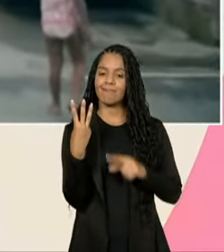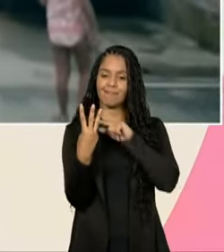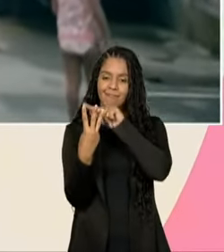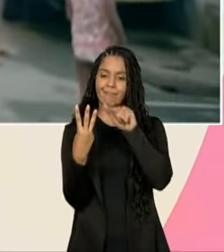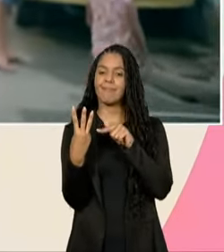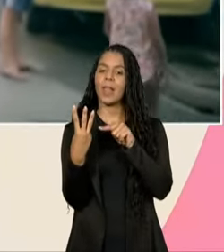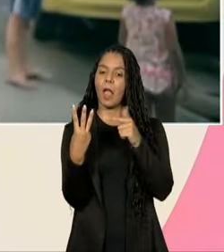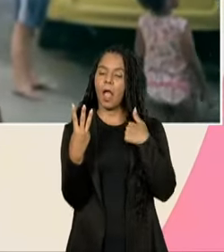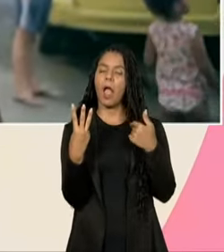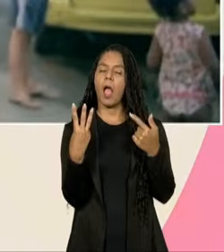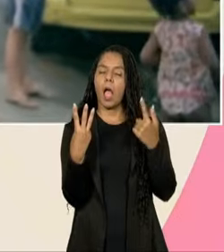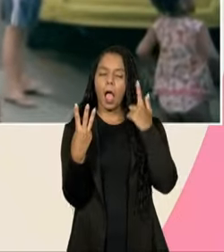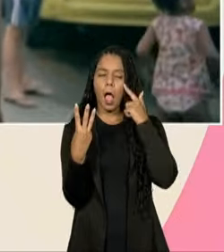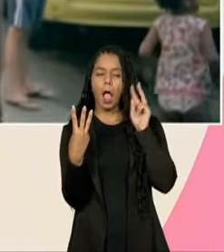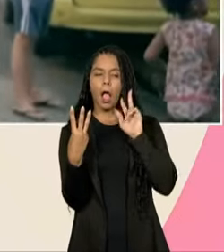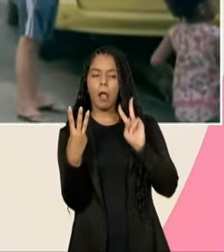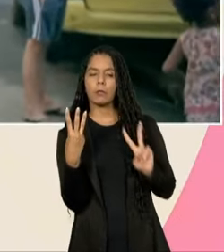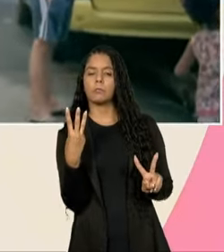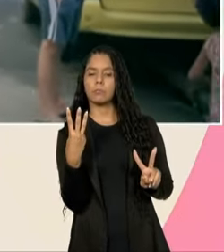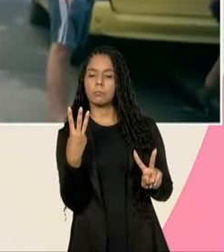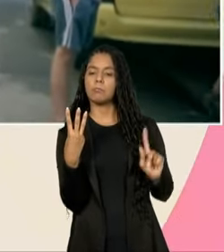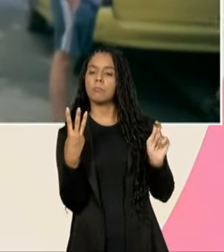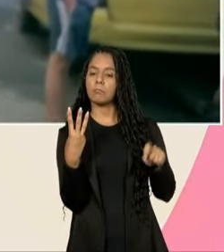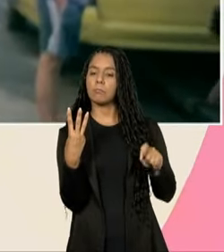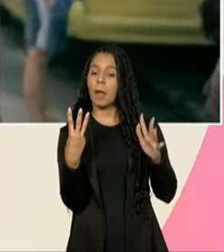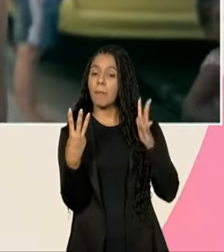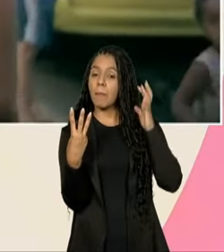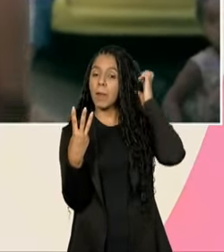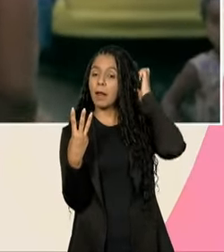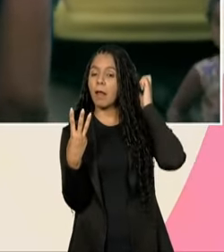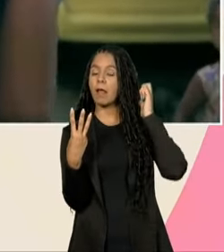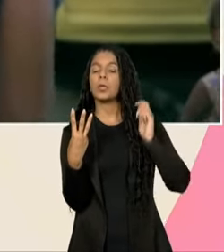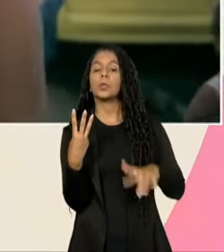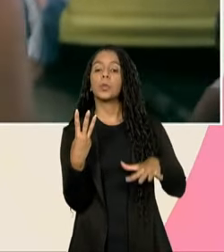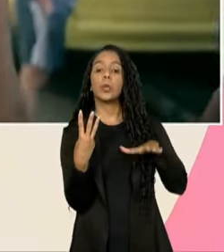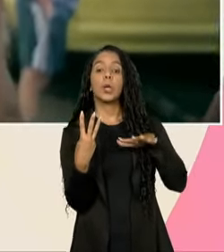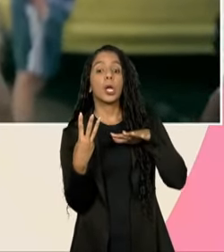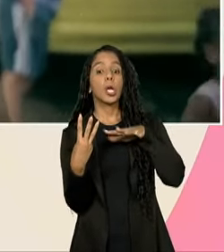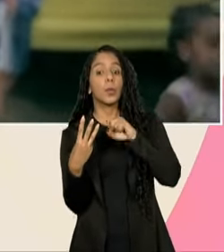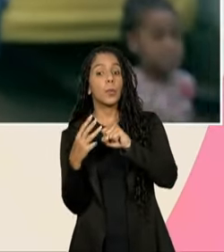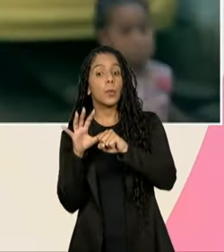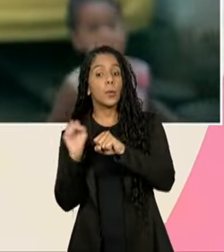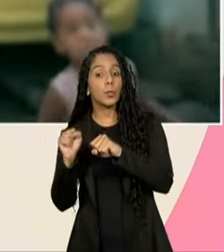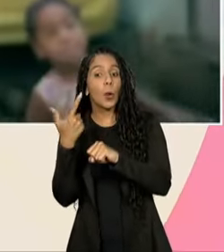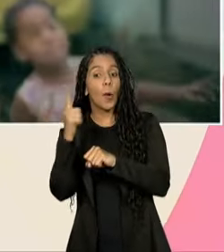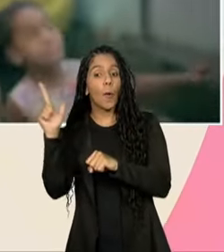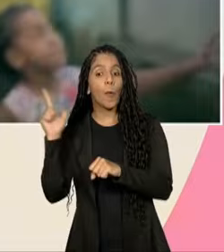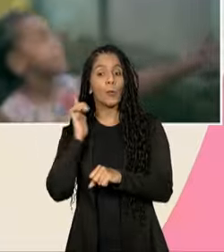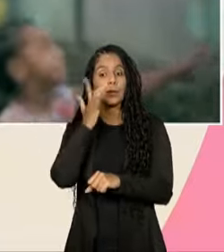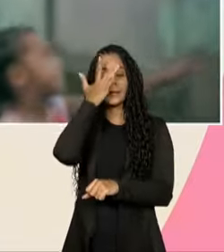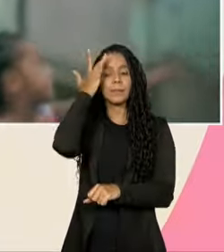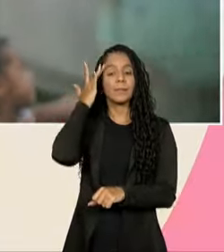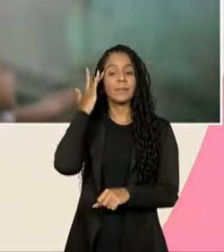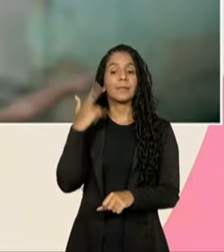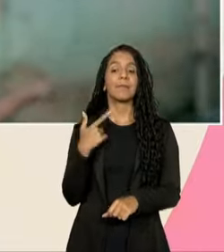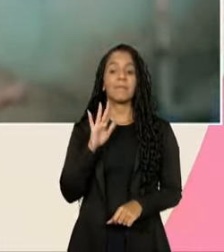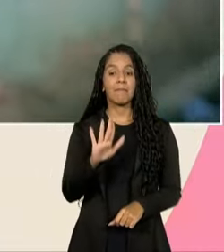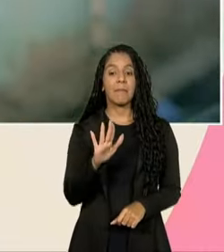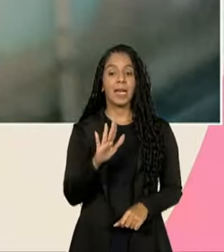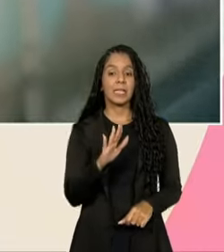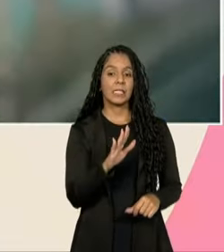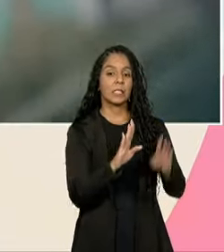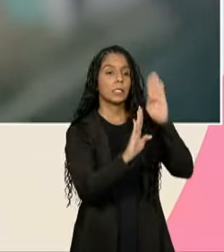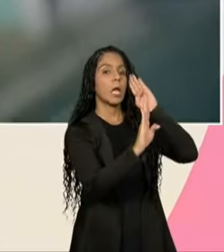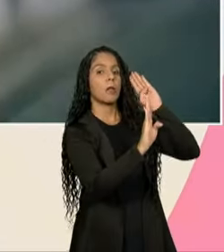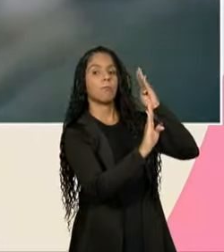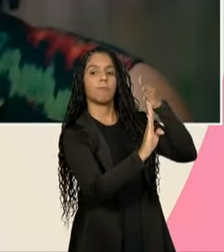eles giram esse né, para Marielle. Eles buscam outras pessoas, mas eles giram a Marielle.